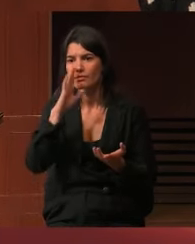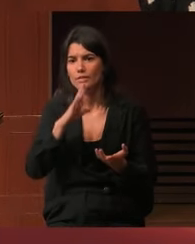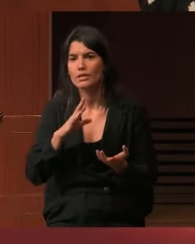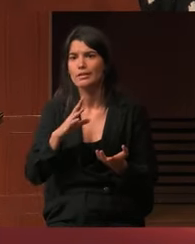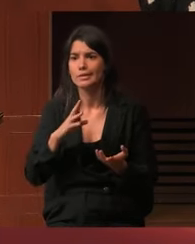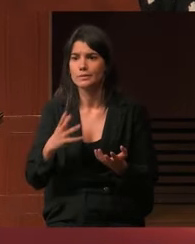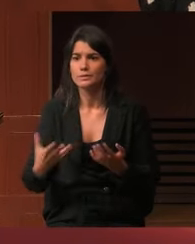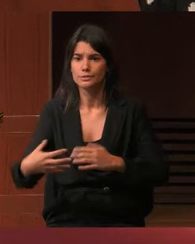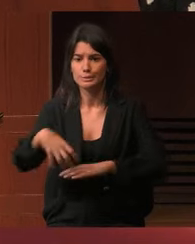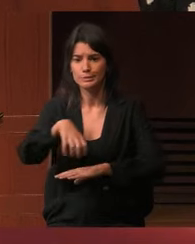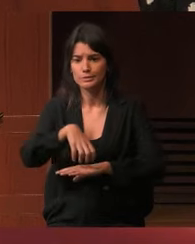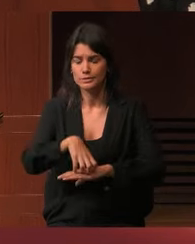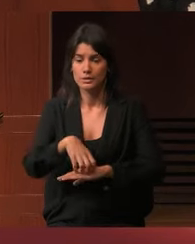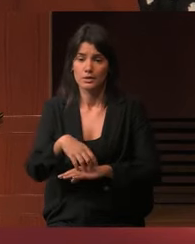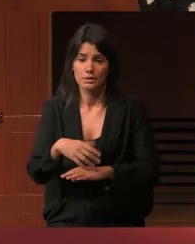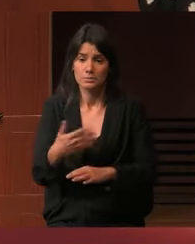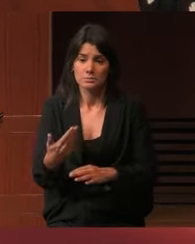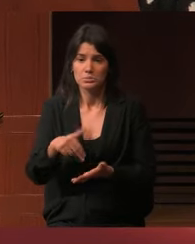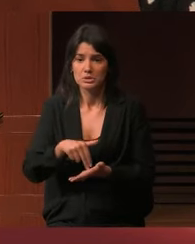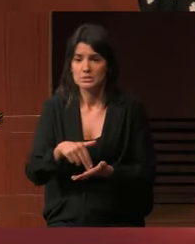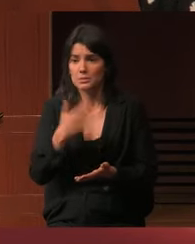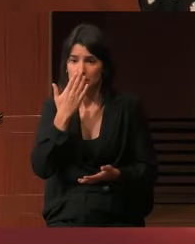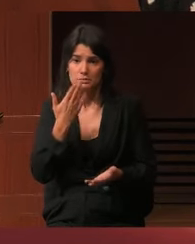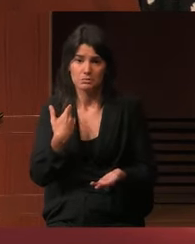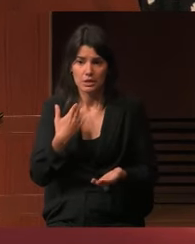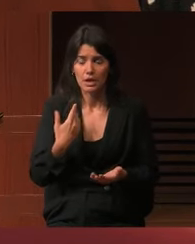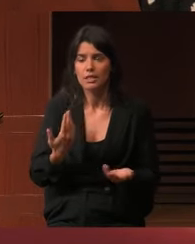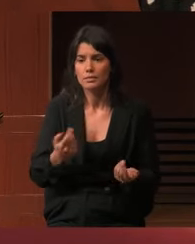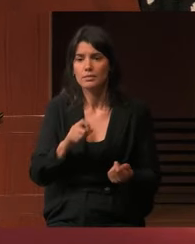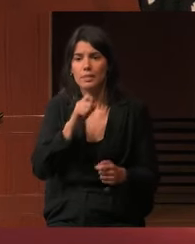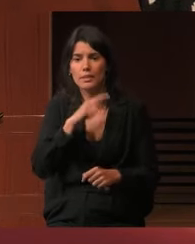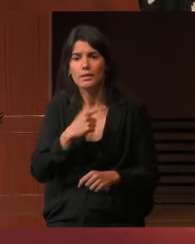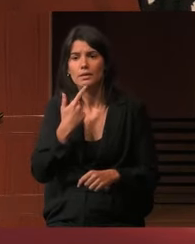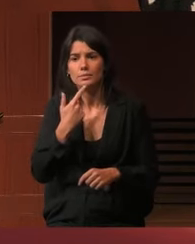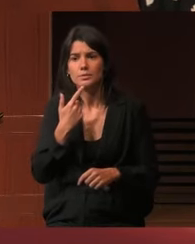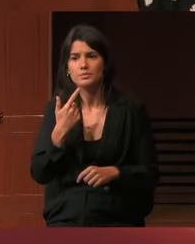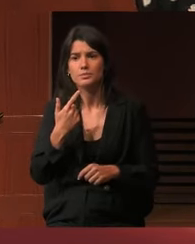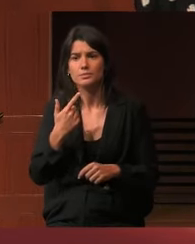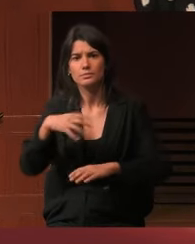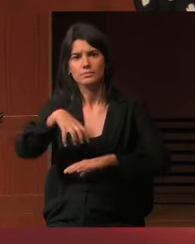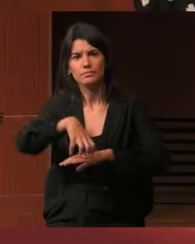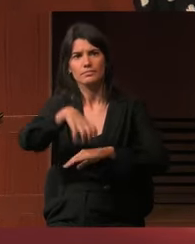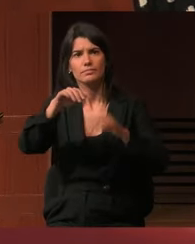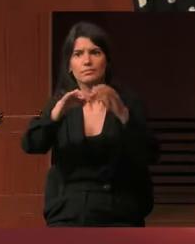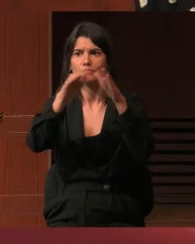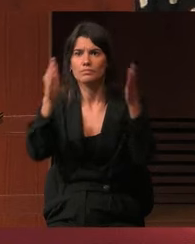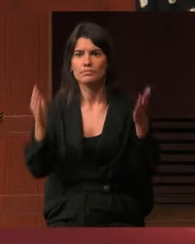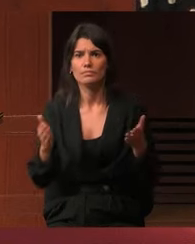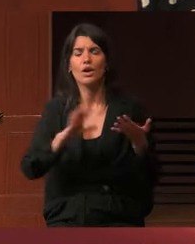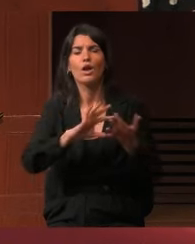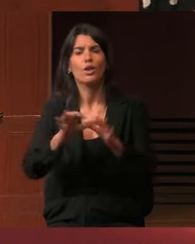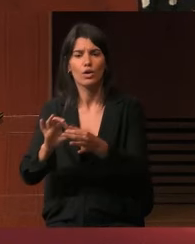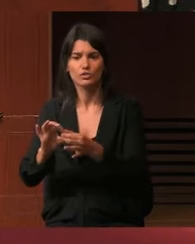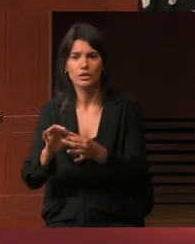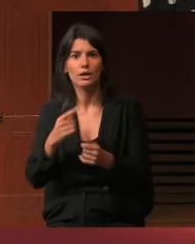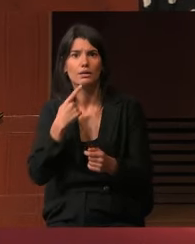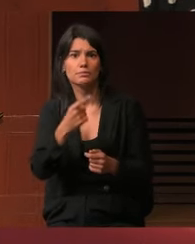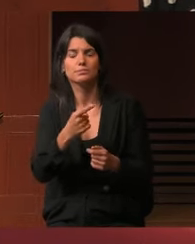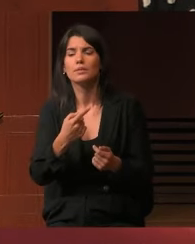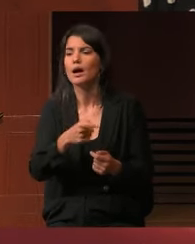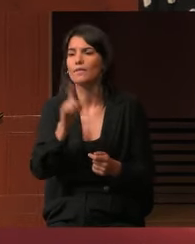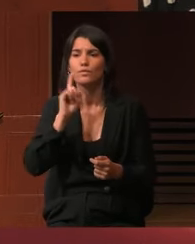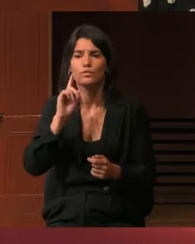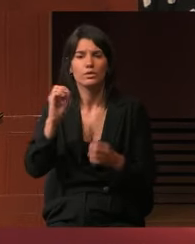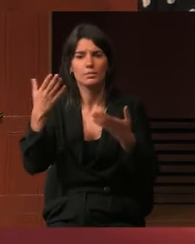posição aparentemente acessória, de facto dá a ver o fundamento do edifício, revelando-se, pois, fundamental. E